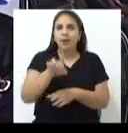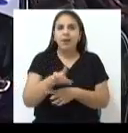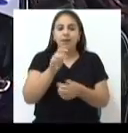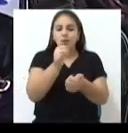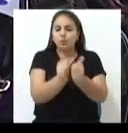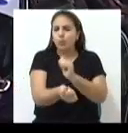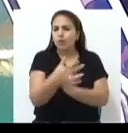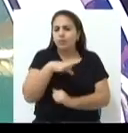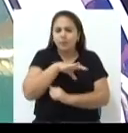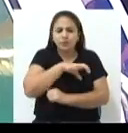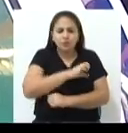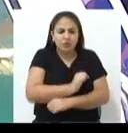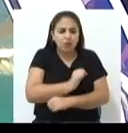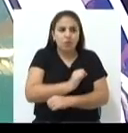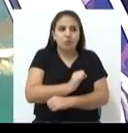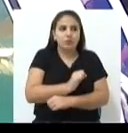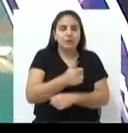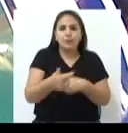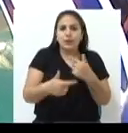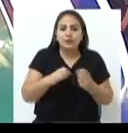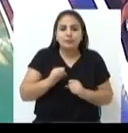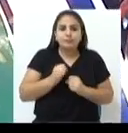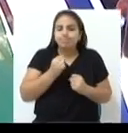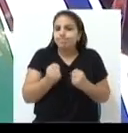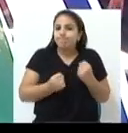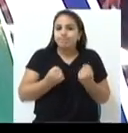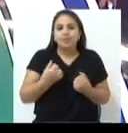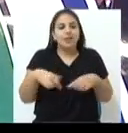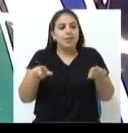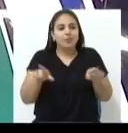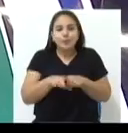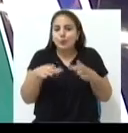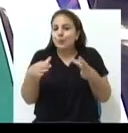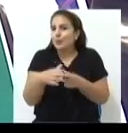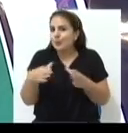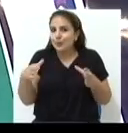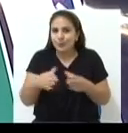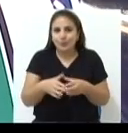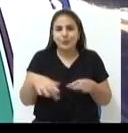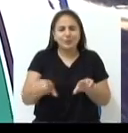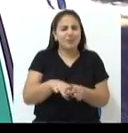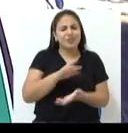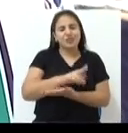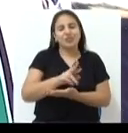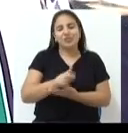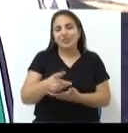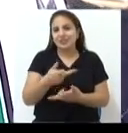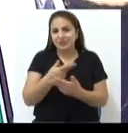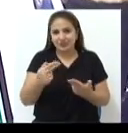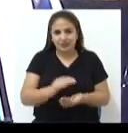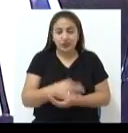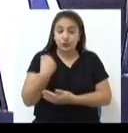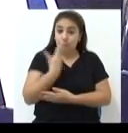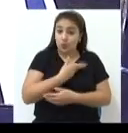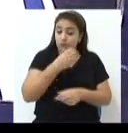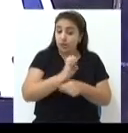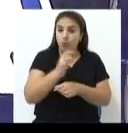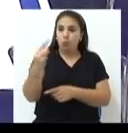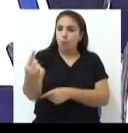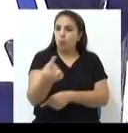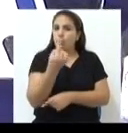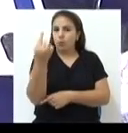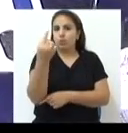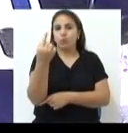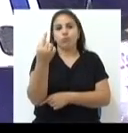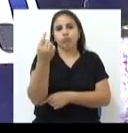Porque lida com adrenalina, lida com espírito de equipe e um monte de outros fatores. O nosso estado é o único no Brasil que